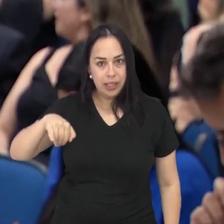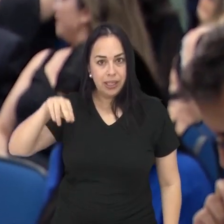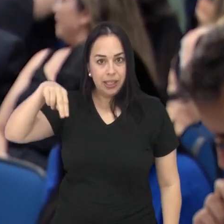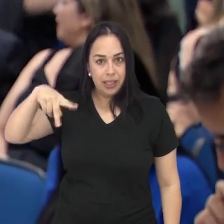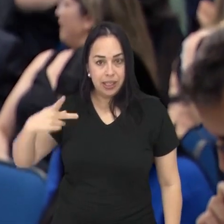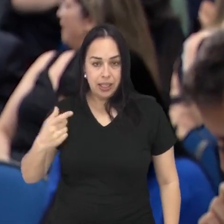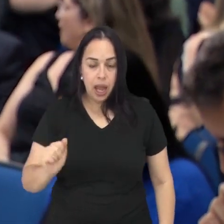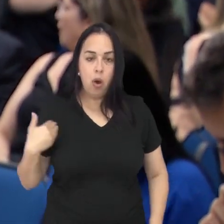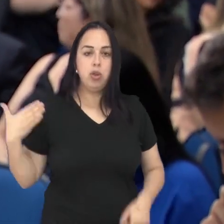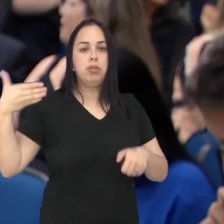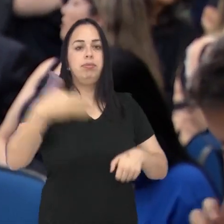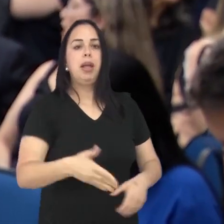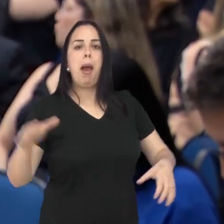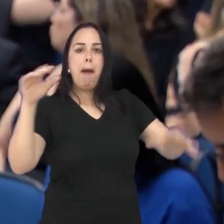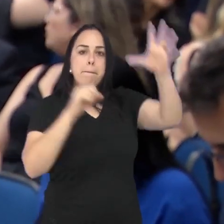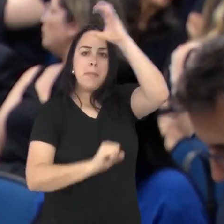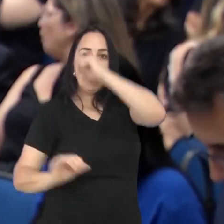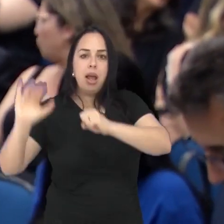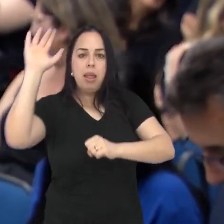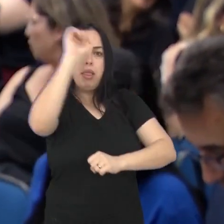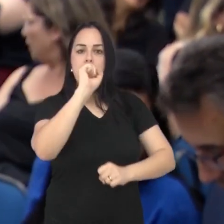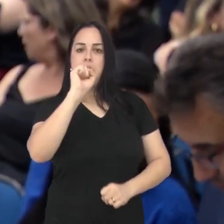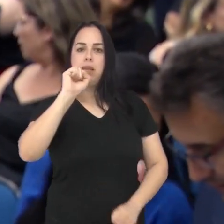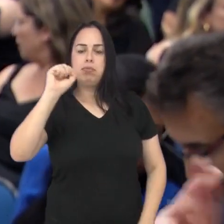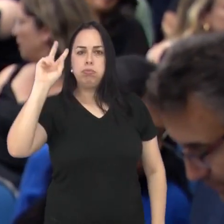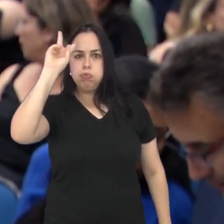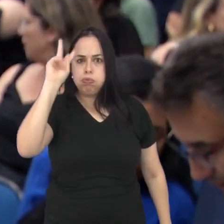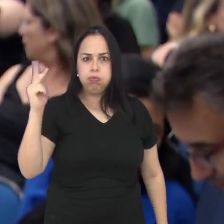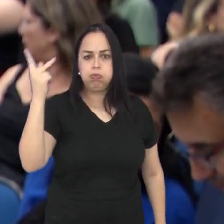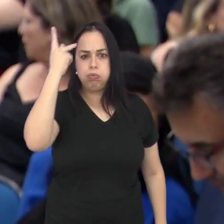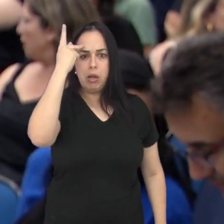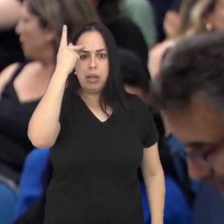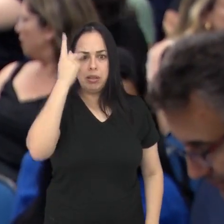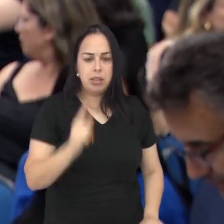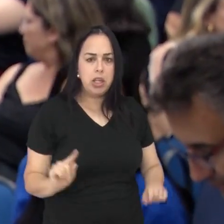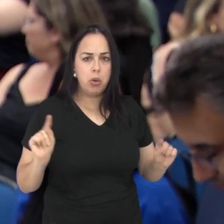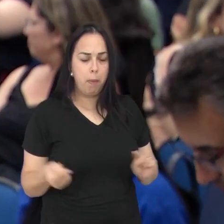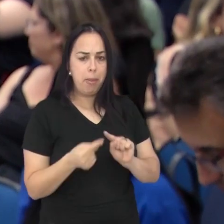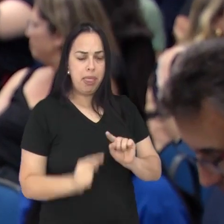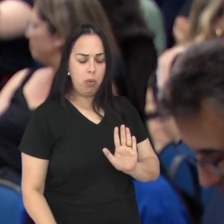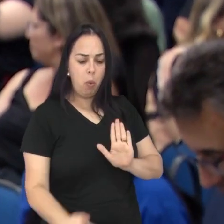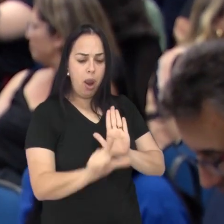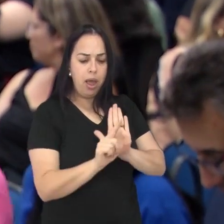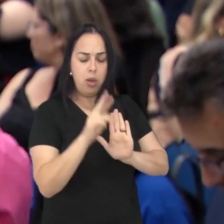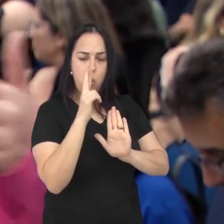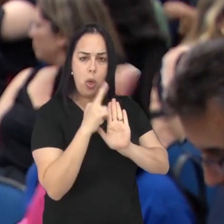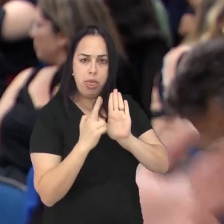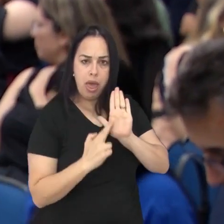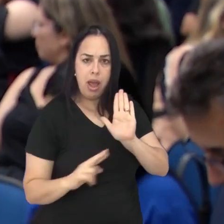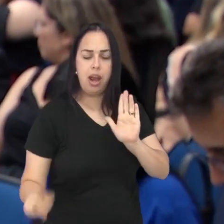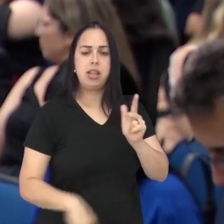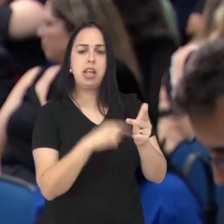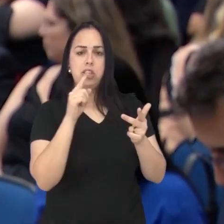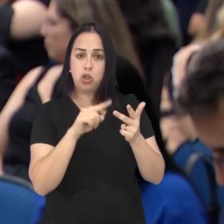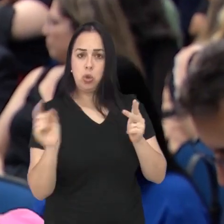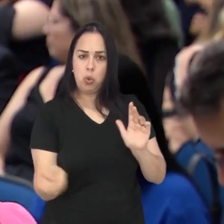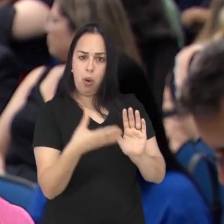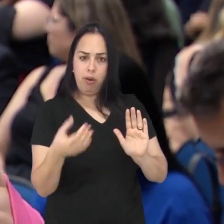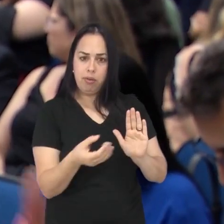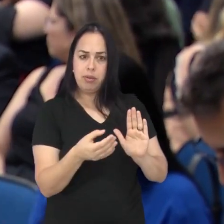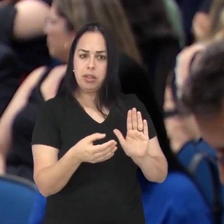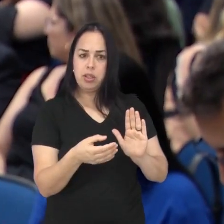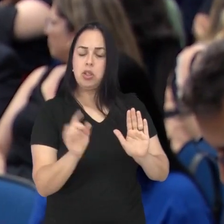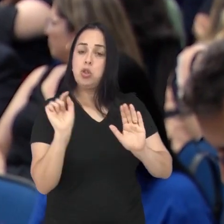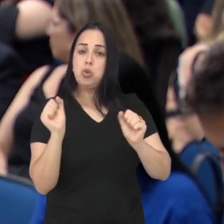na verdade, para poder aprender, nos atualizarmos também com todas as novas normativas,